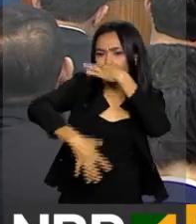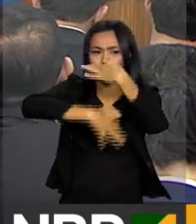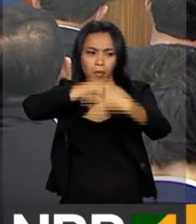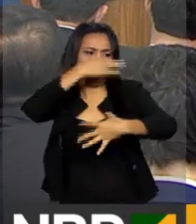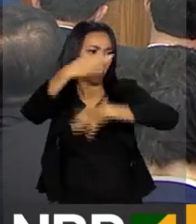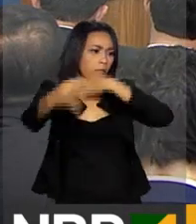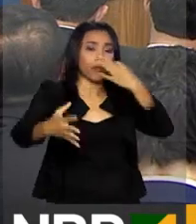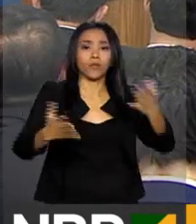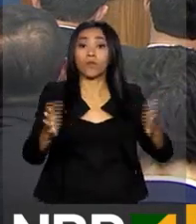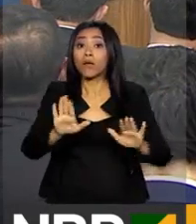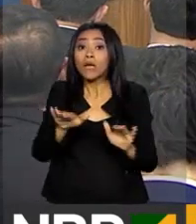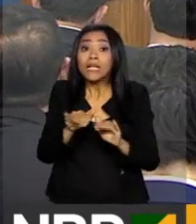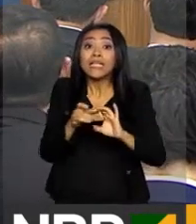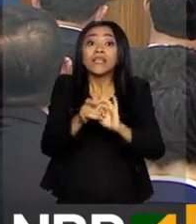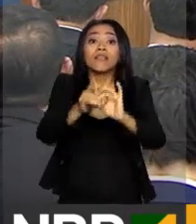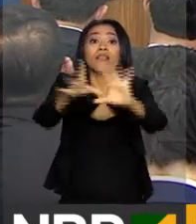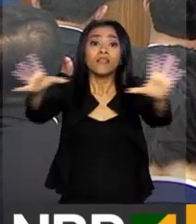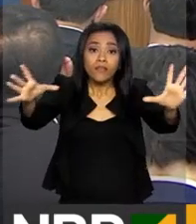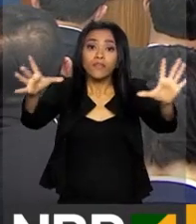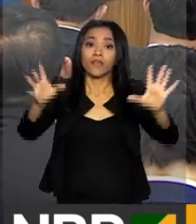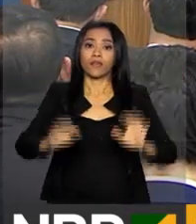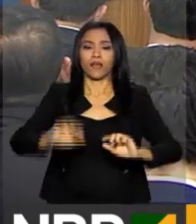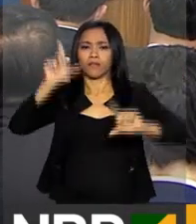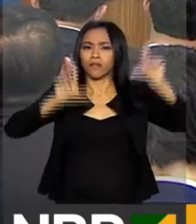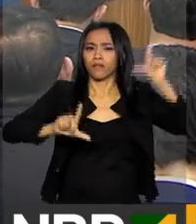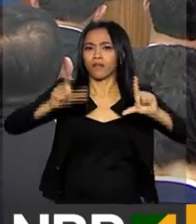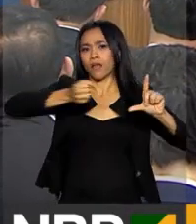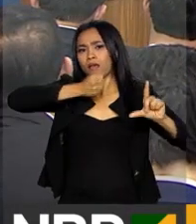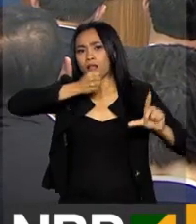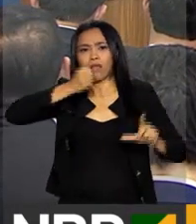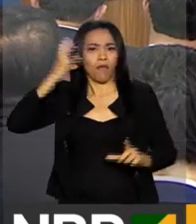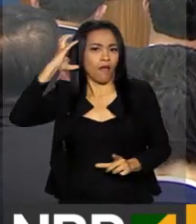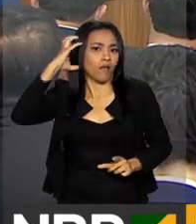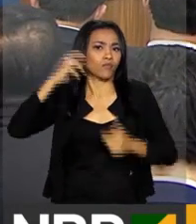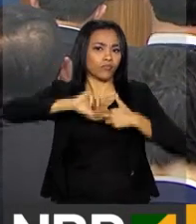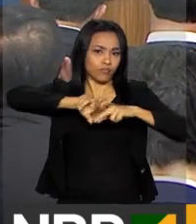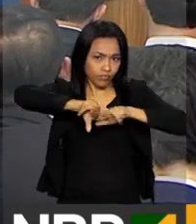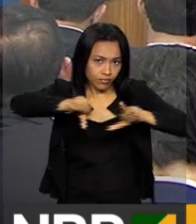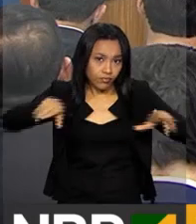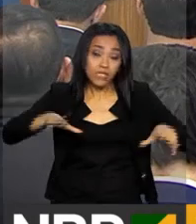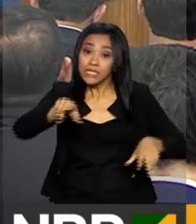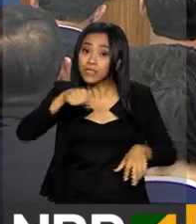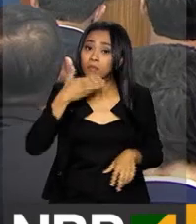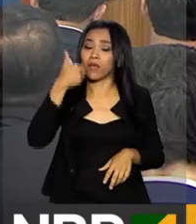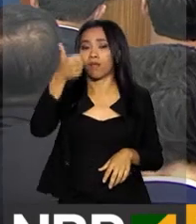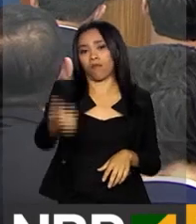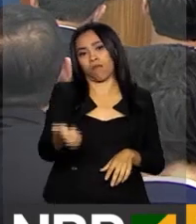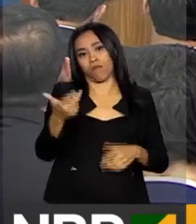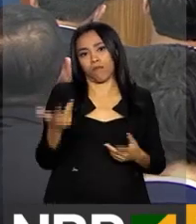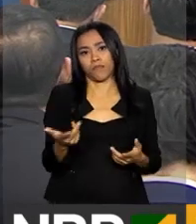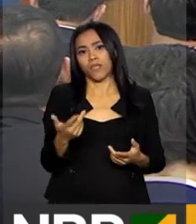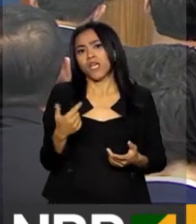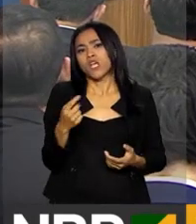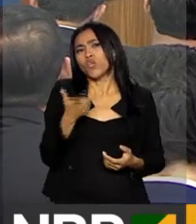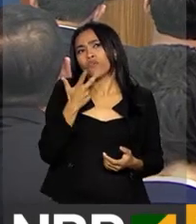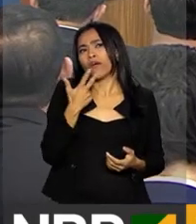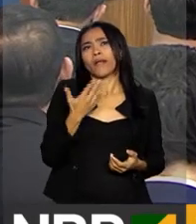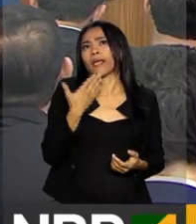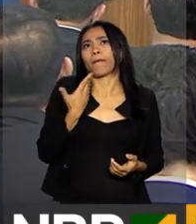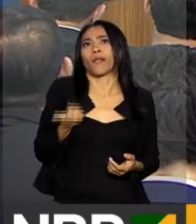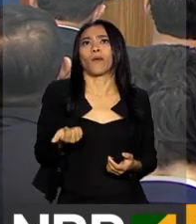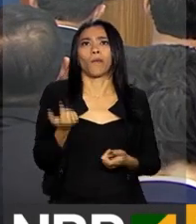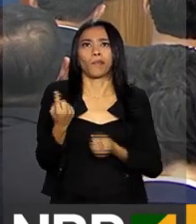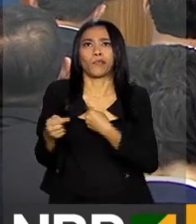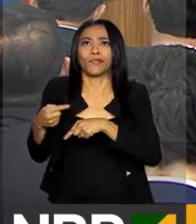livre foram imprensa melhor para o sistema jurídico não digo melhor para punir